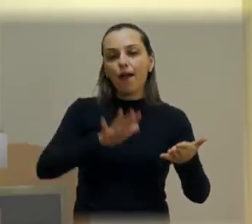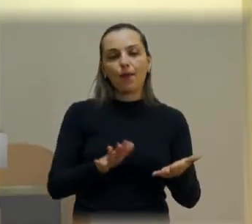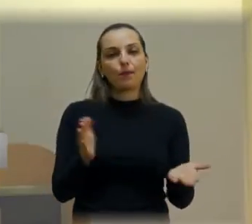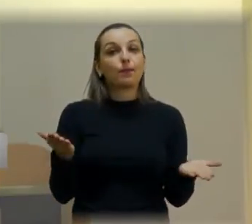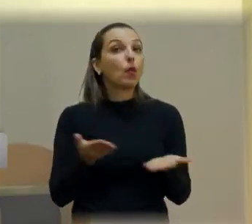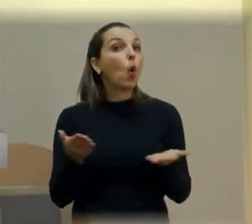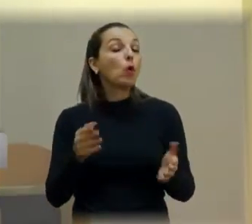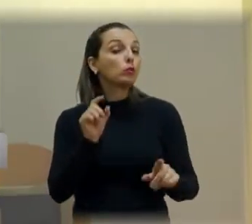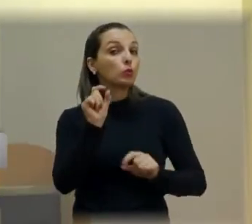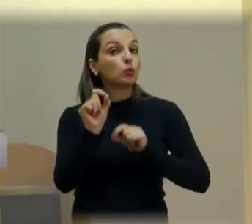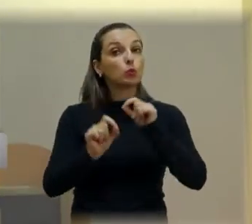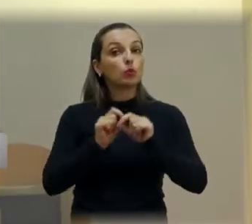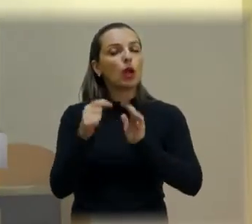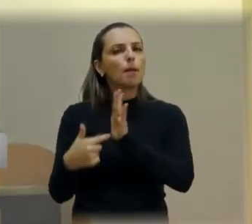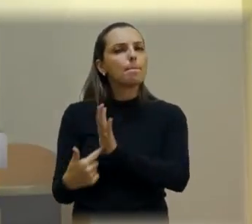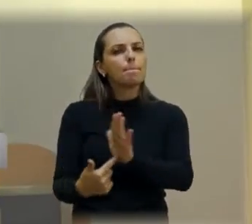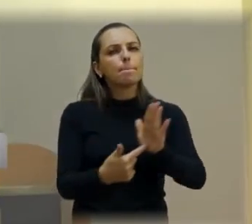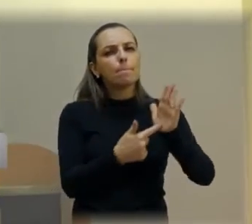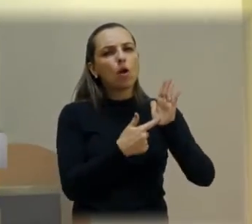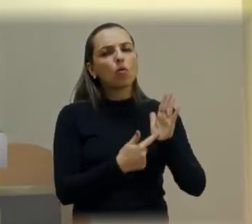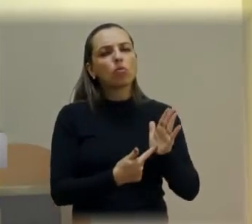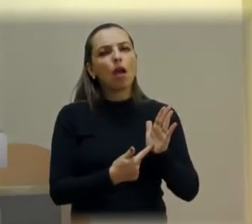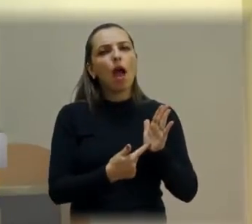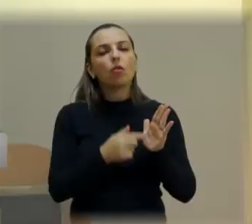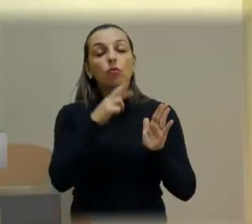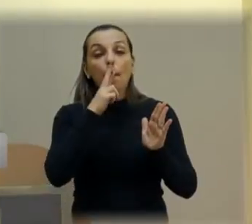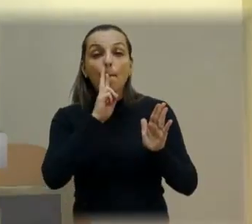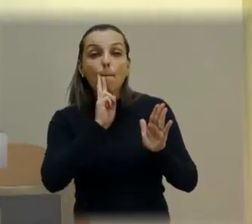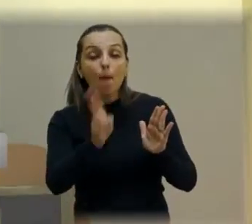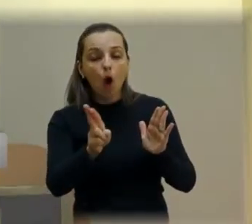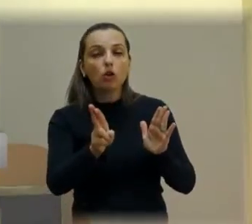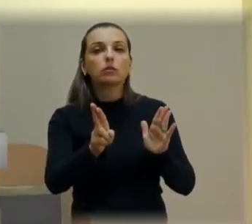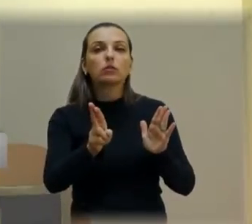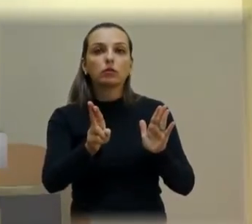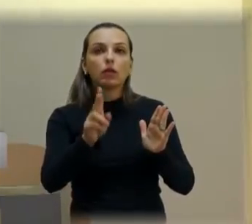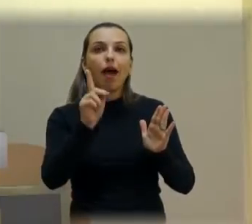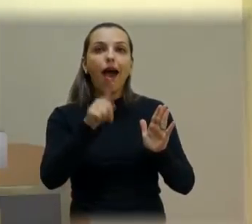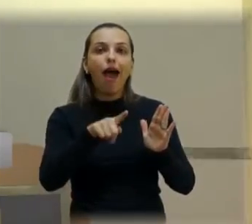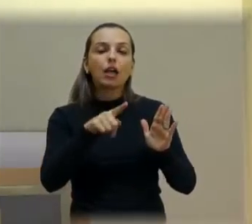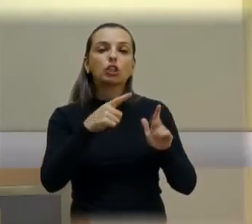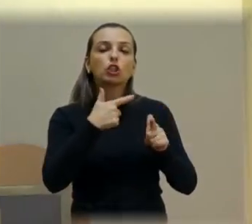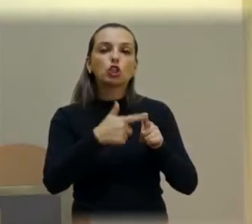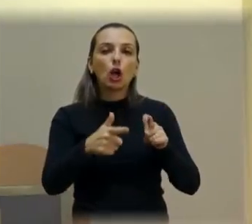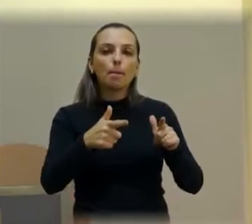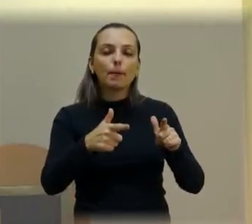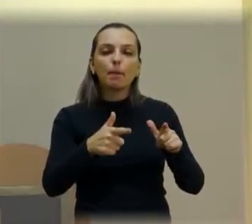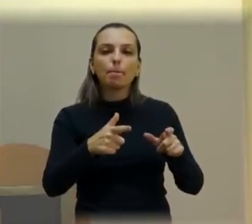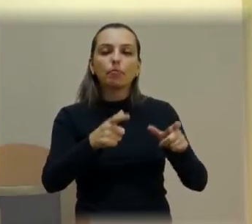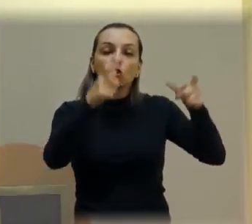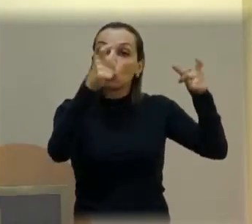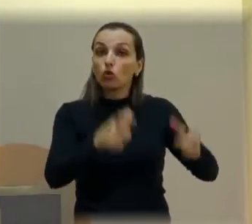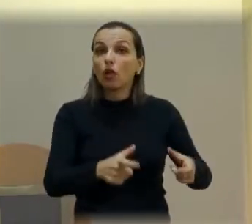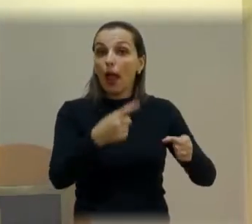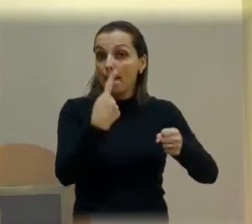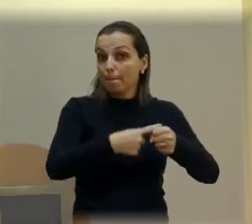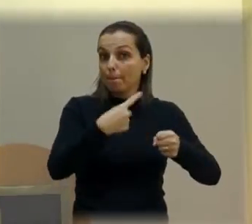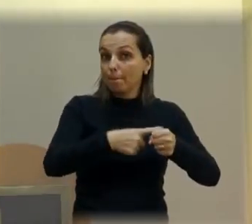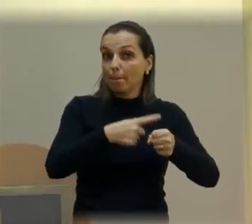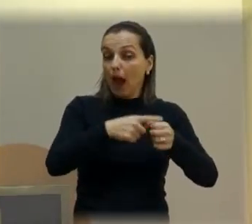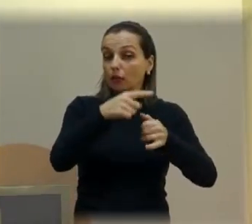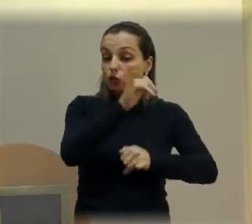trazer para vocês hoje alguns resultados da nossa operação Bairro Online. Então, do mesmo modo que nós começamos a